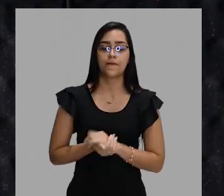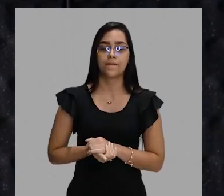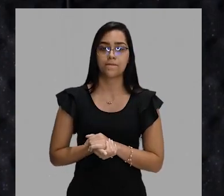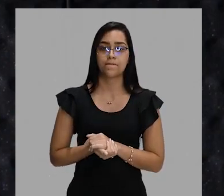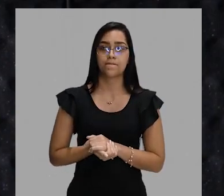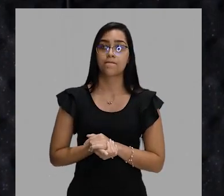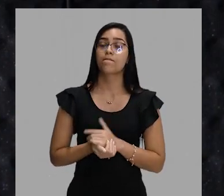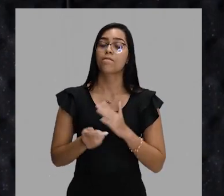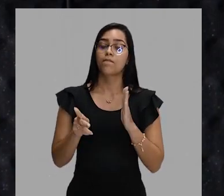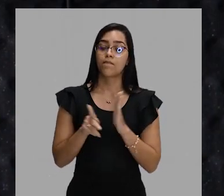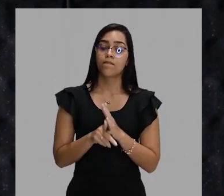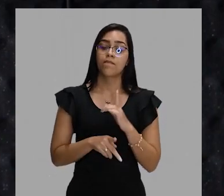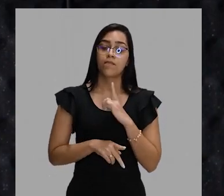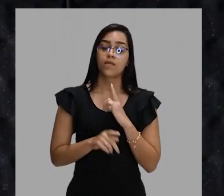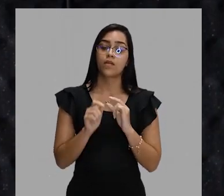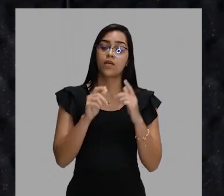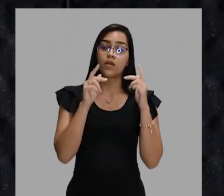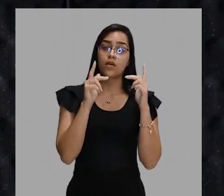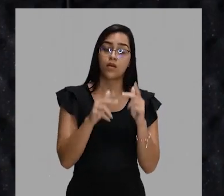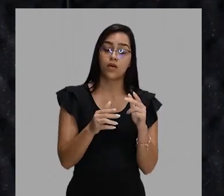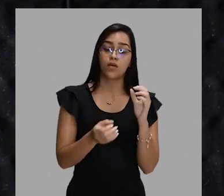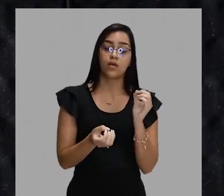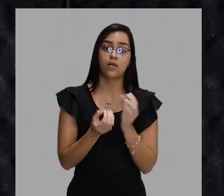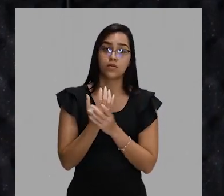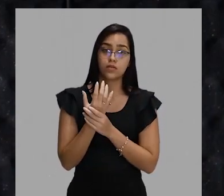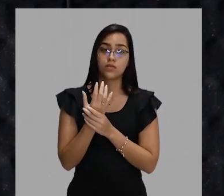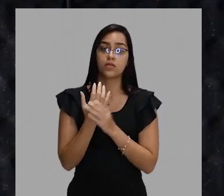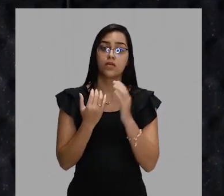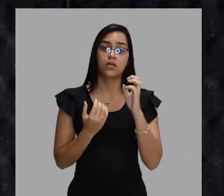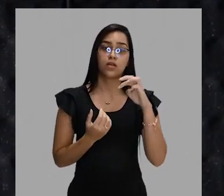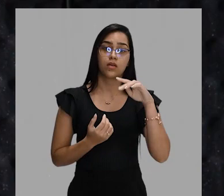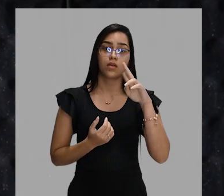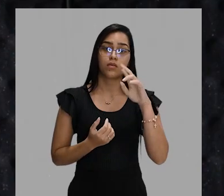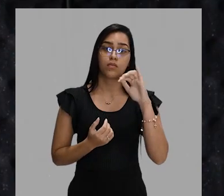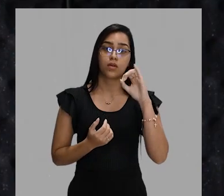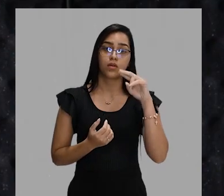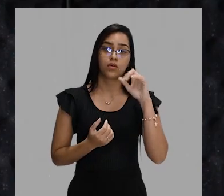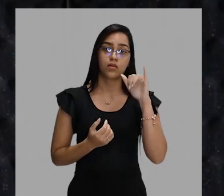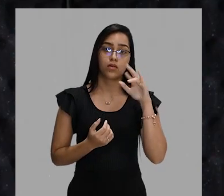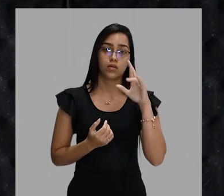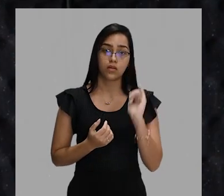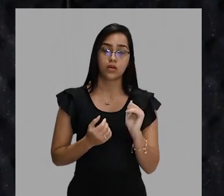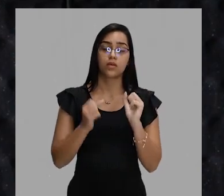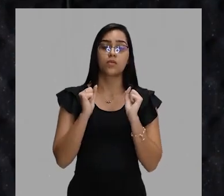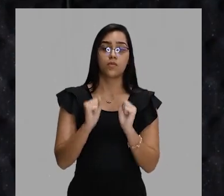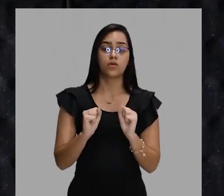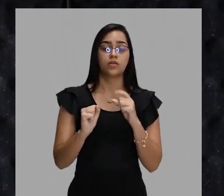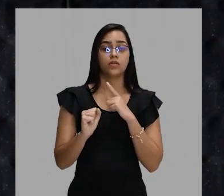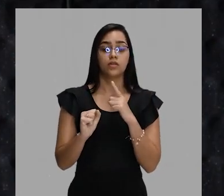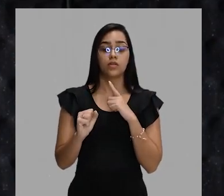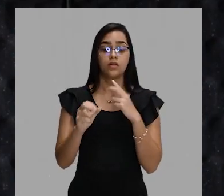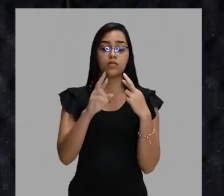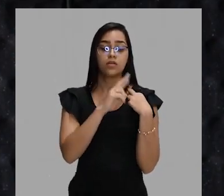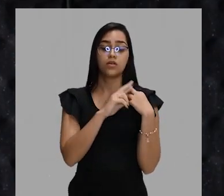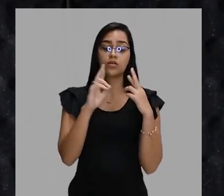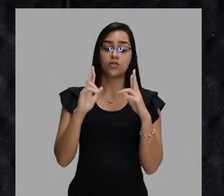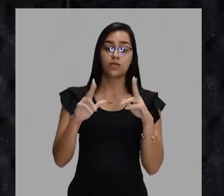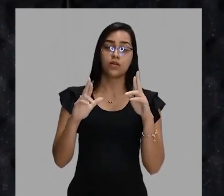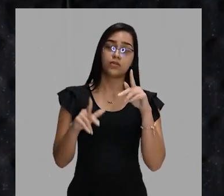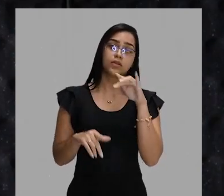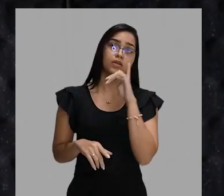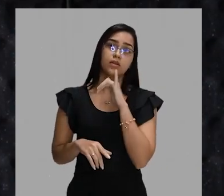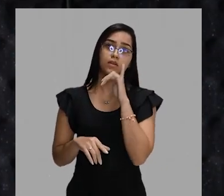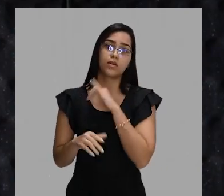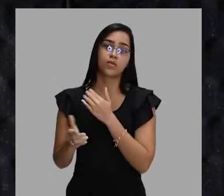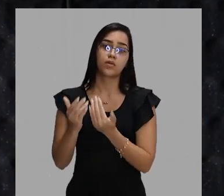homólogo é um órgão que tem uma mesma origem embrionária, que pode ter funções diferentes. Se você, por